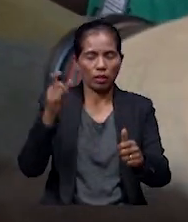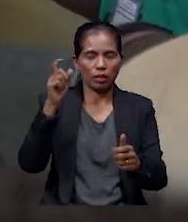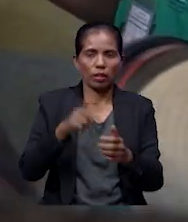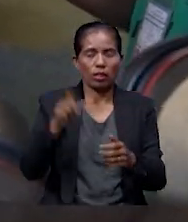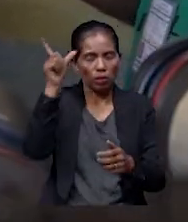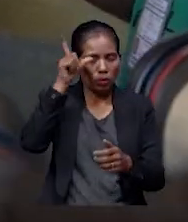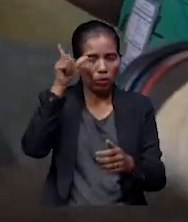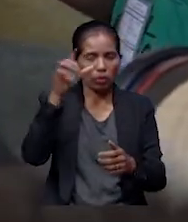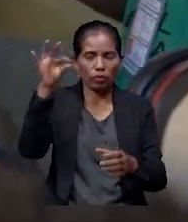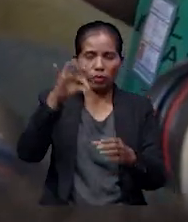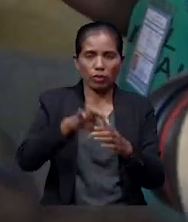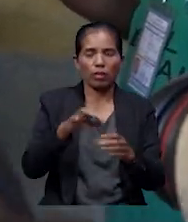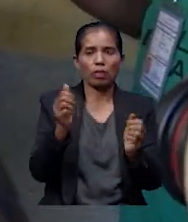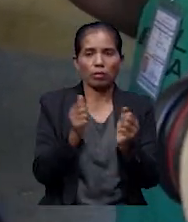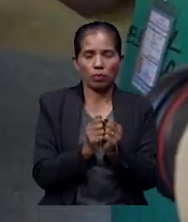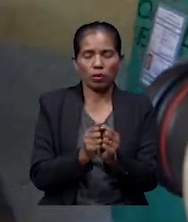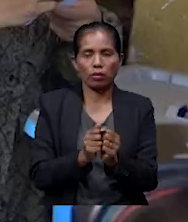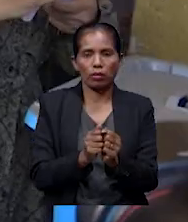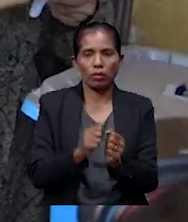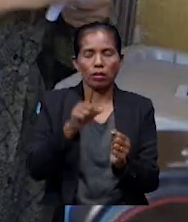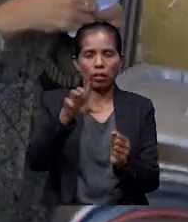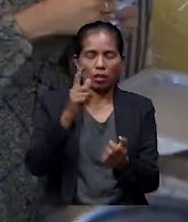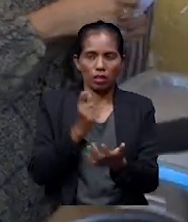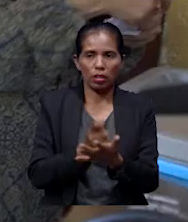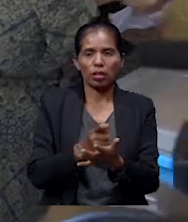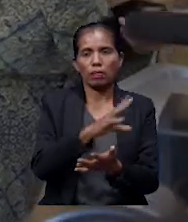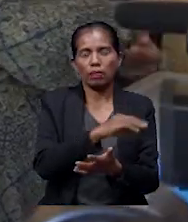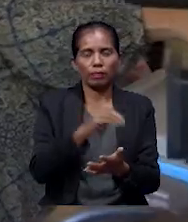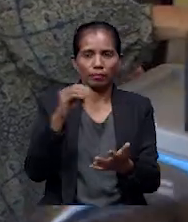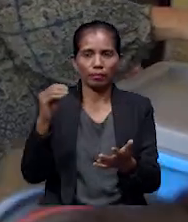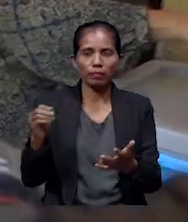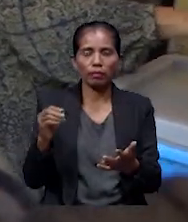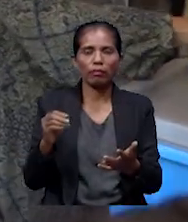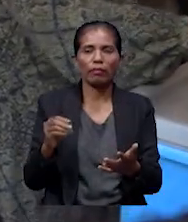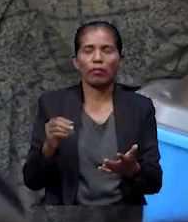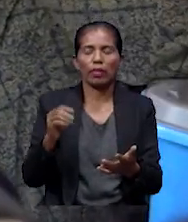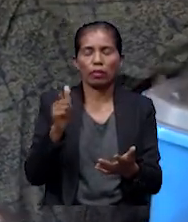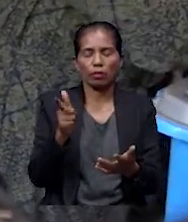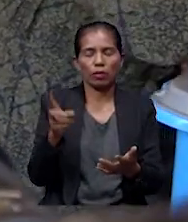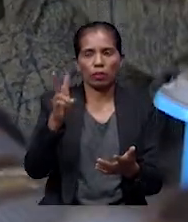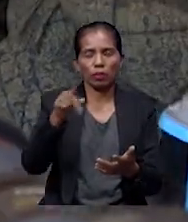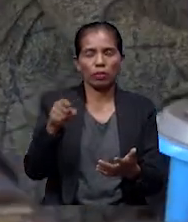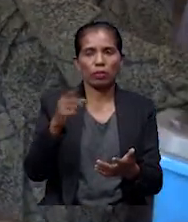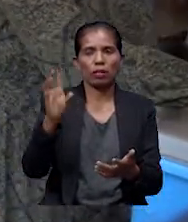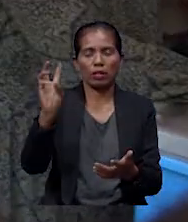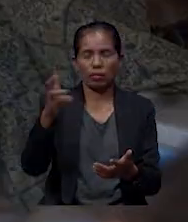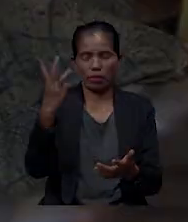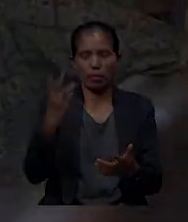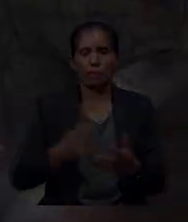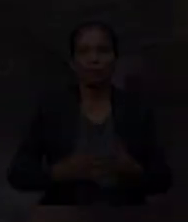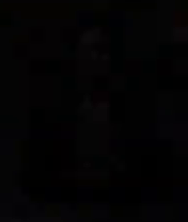Luolo ho votus rihun atu sida resin ho persentu ronu resin 2,1 resinen. Abraung Amaral, GMN.